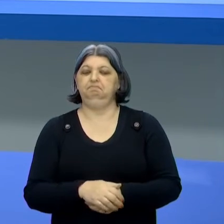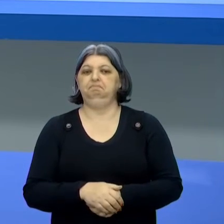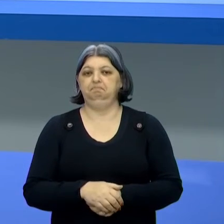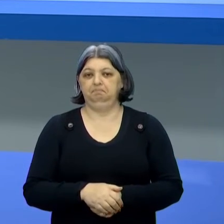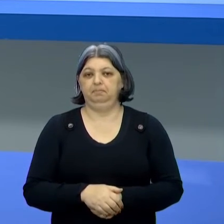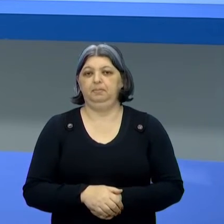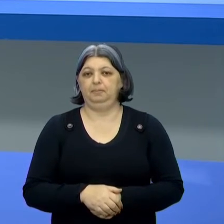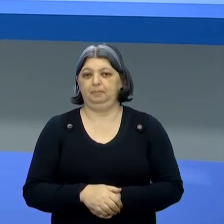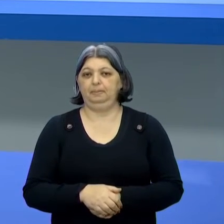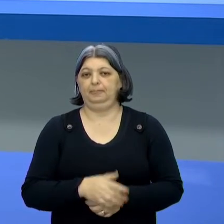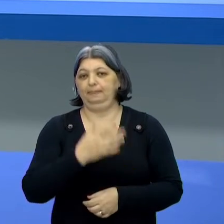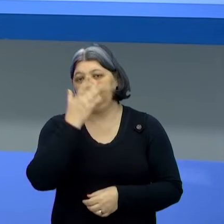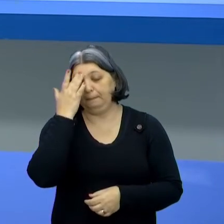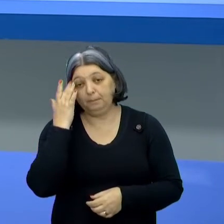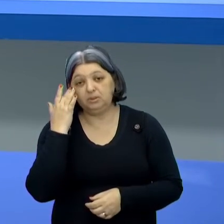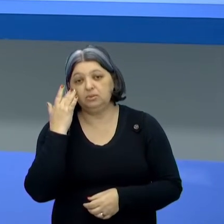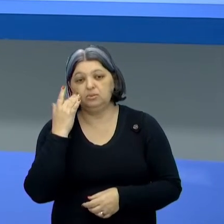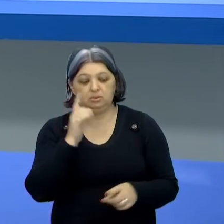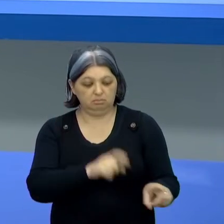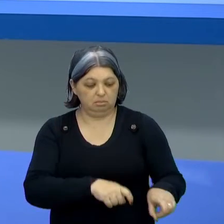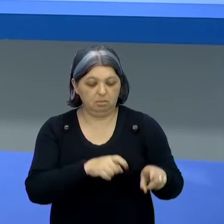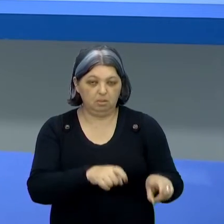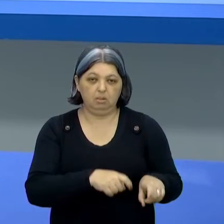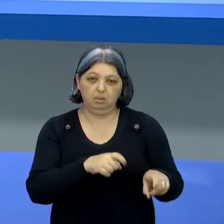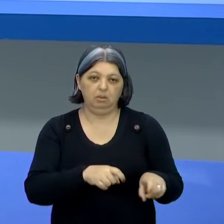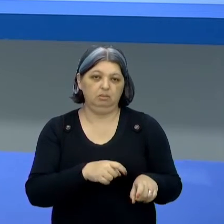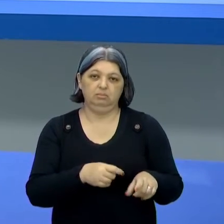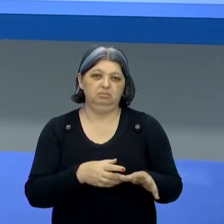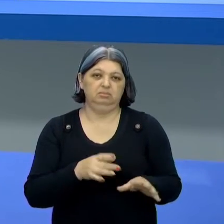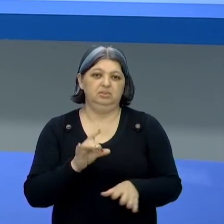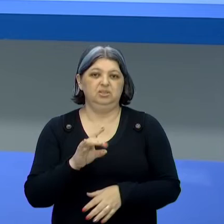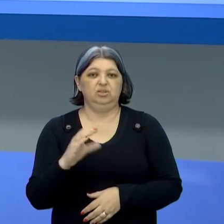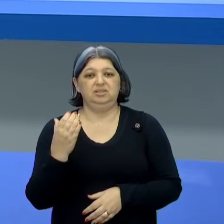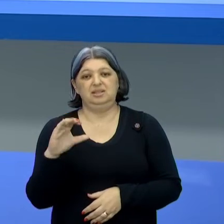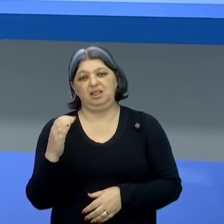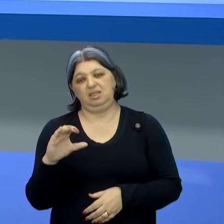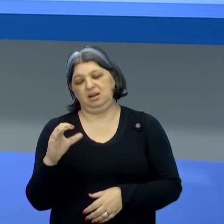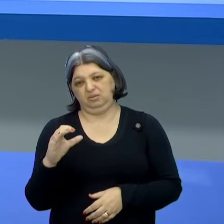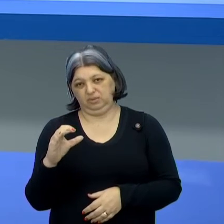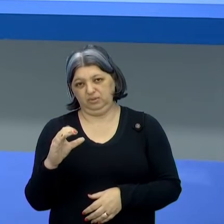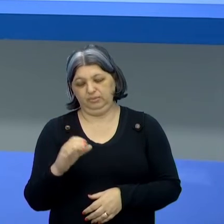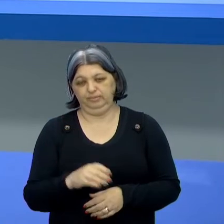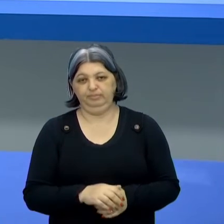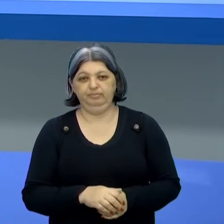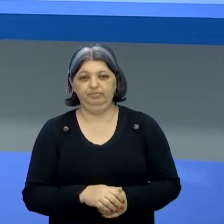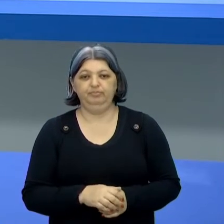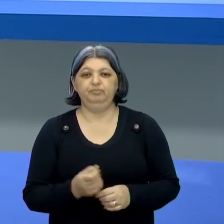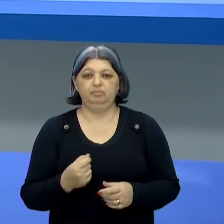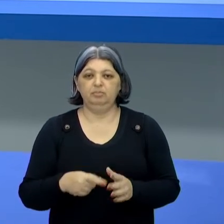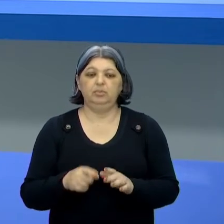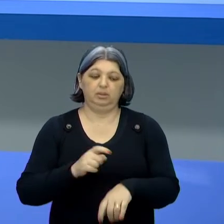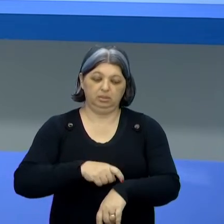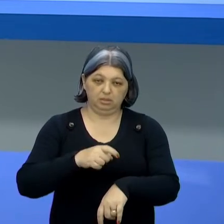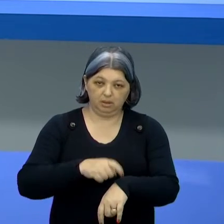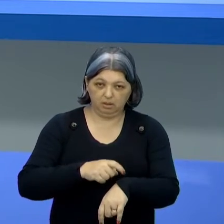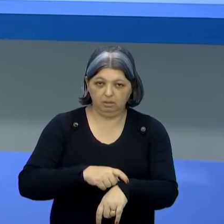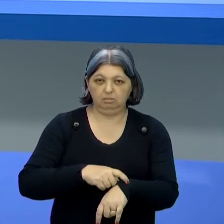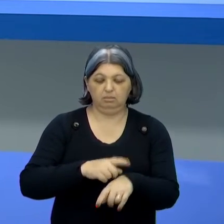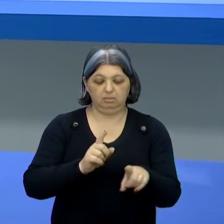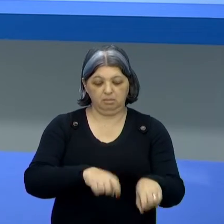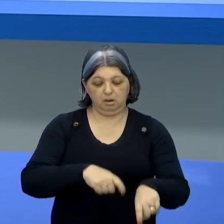O produtor não ganhou R$1 naquele alface, ganhou centavos de real naquele alface, tá? Ele gastou o tempo dele para